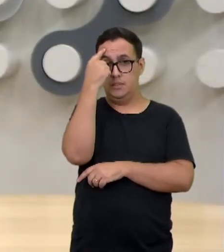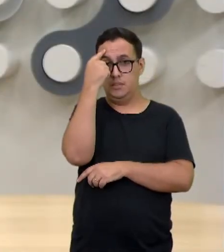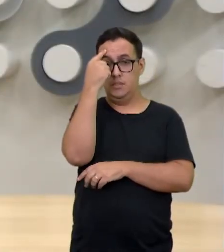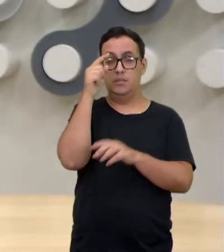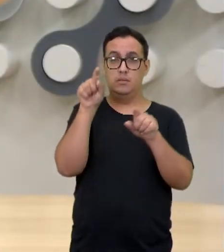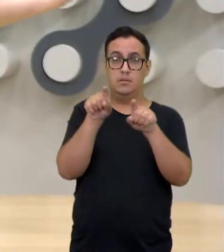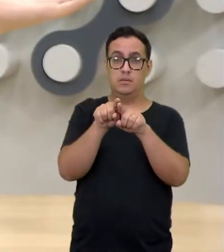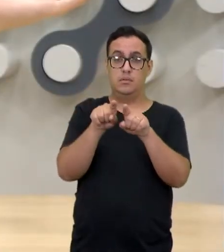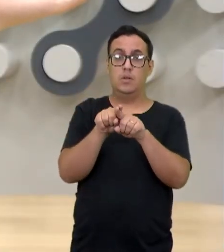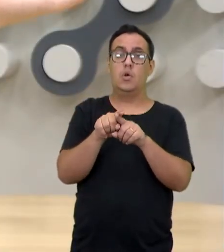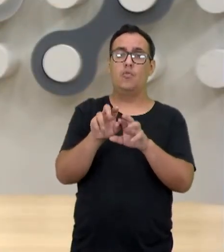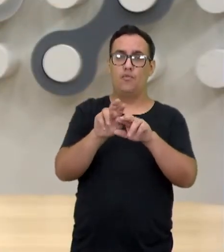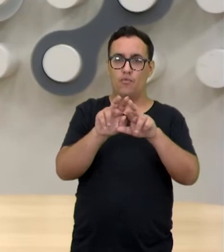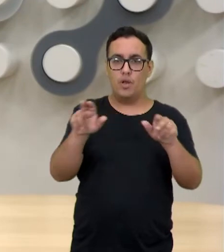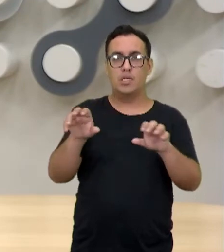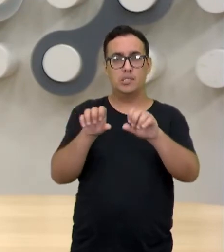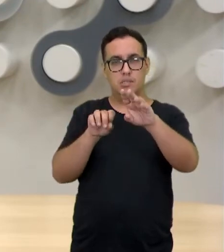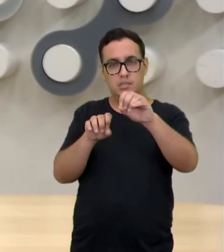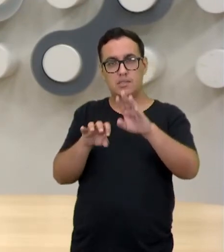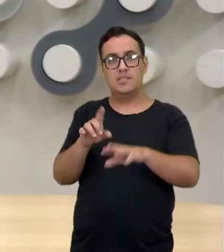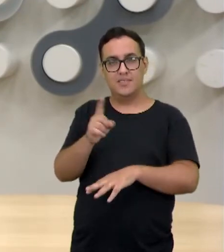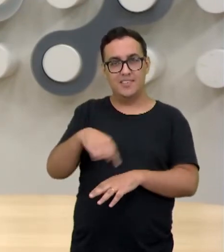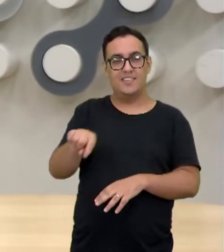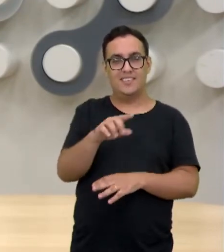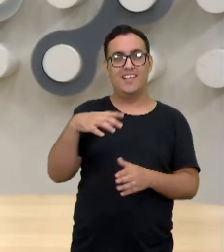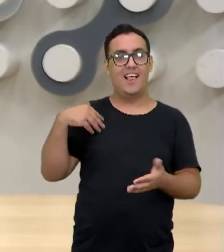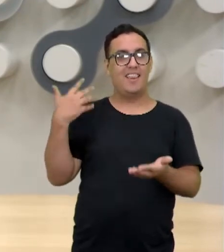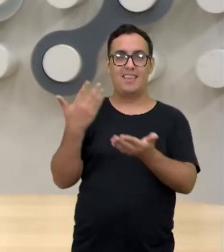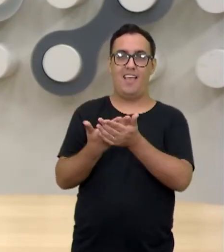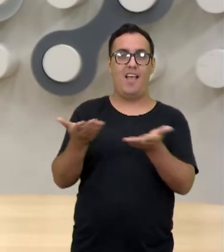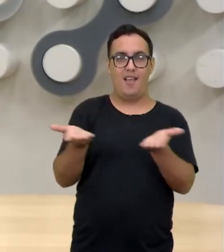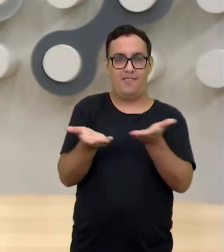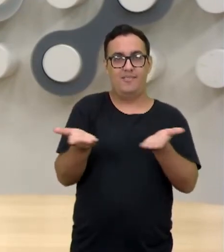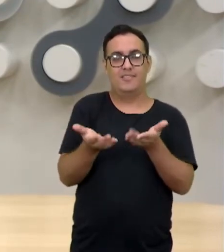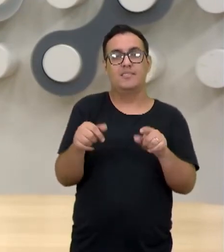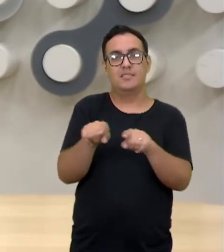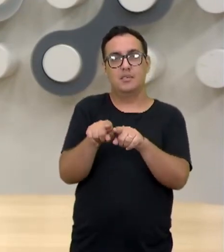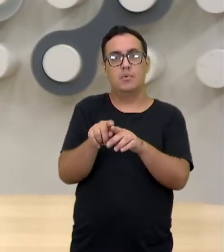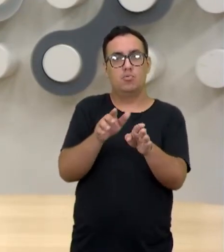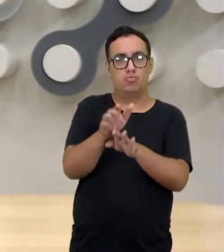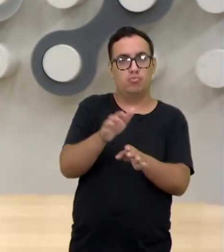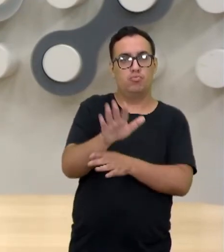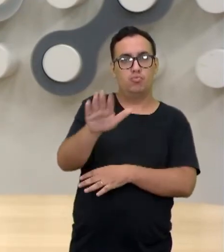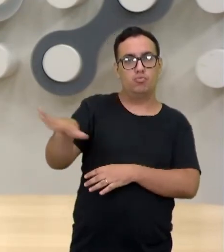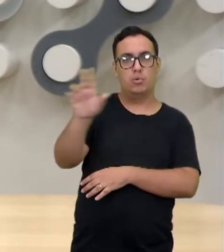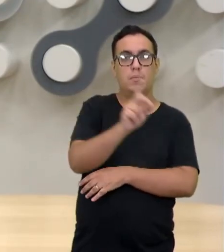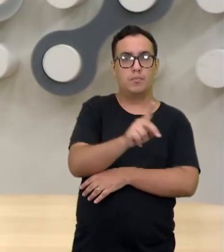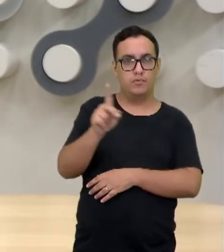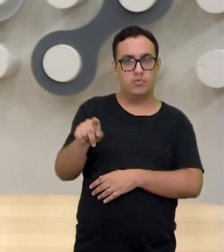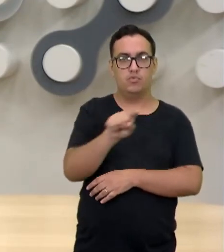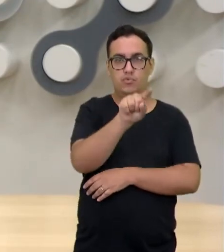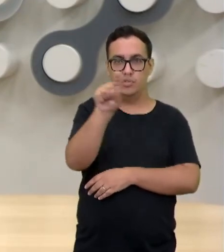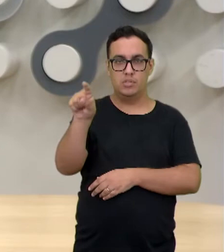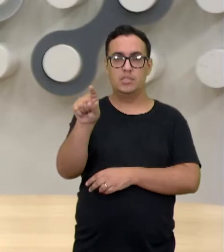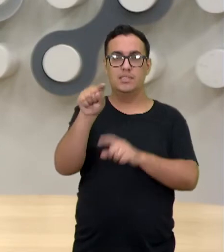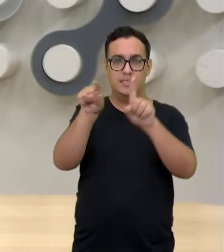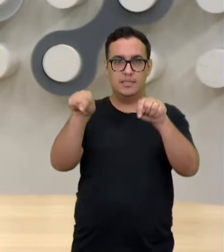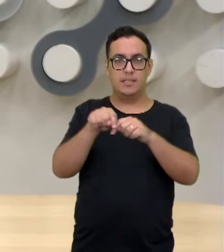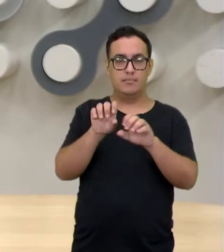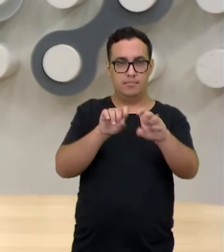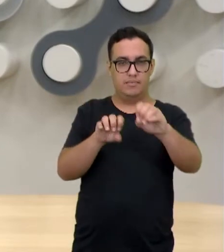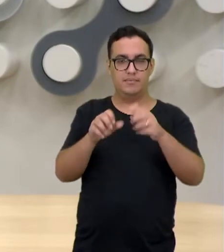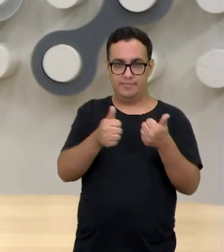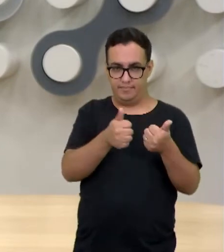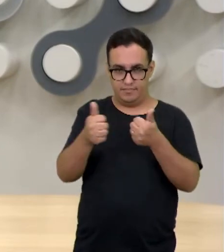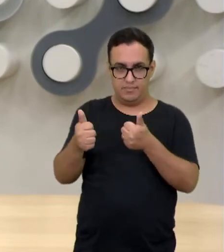também todas as aulas que tivemos até aqui e também as orientações dos professores aí de vocês de sala de aula. Tudo